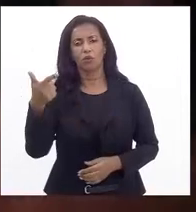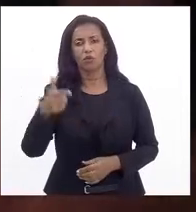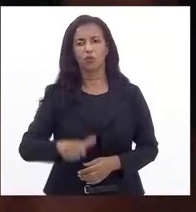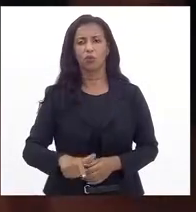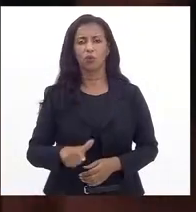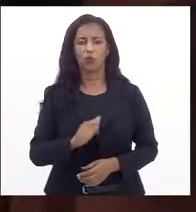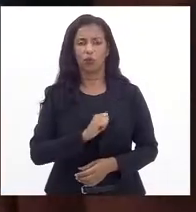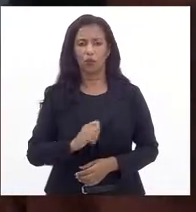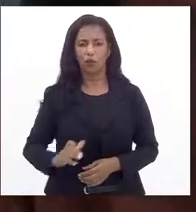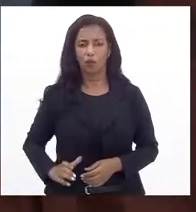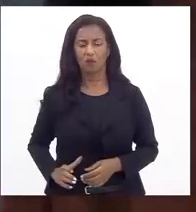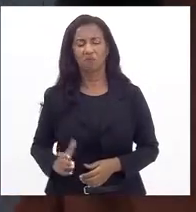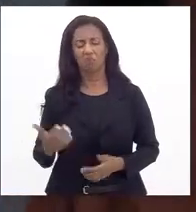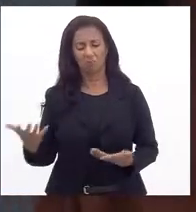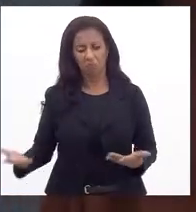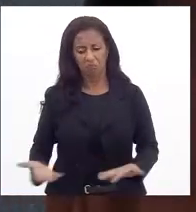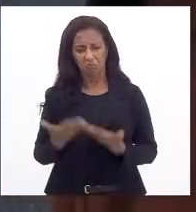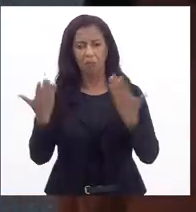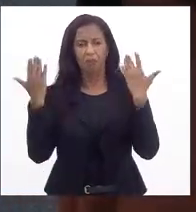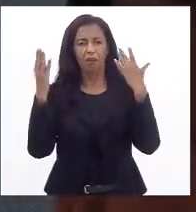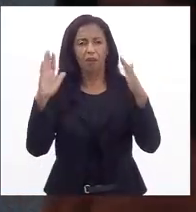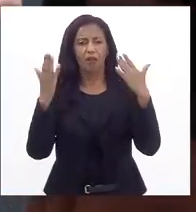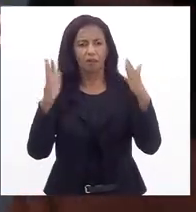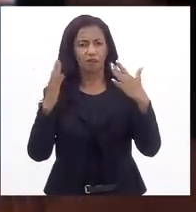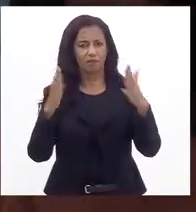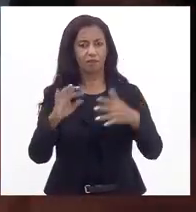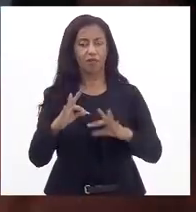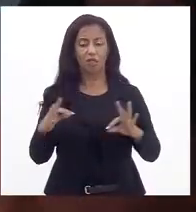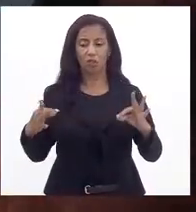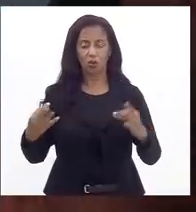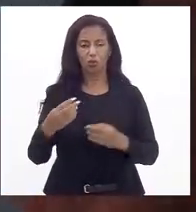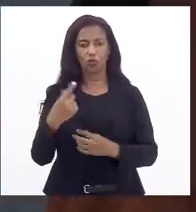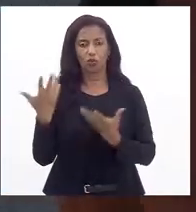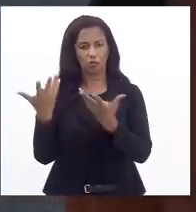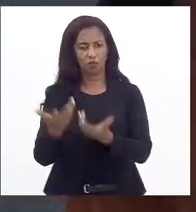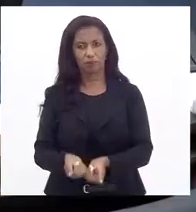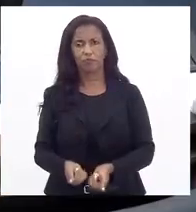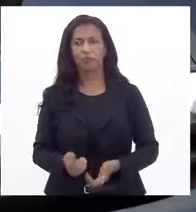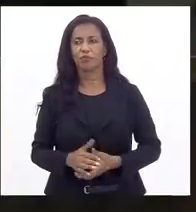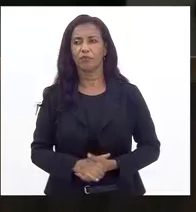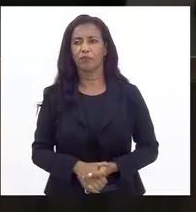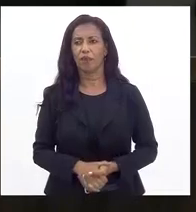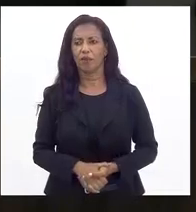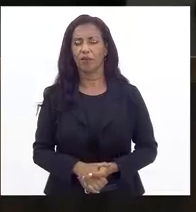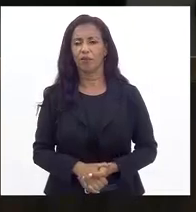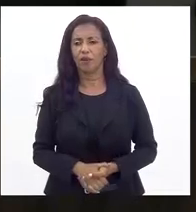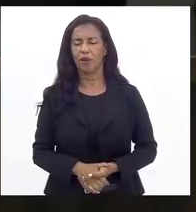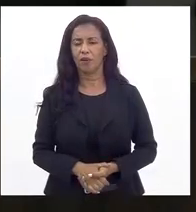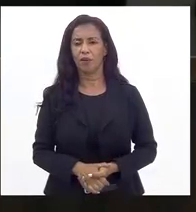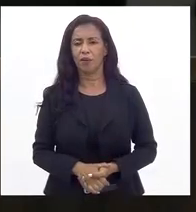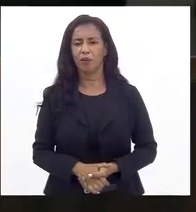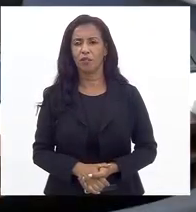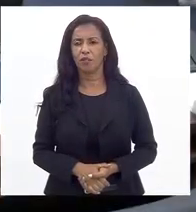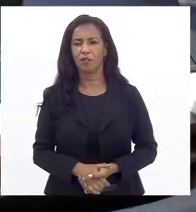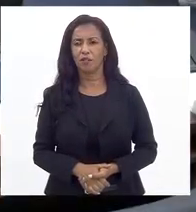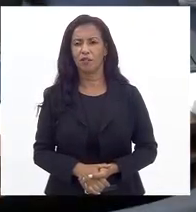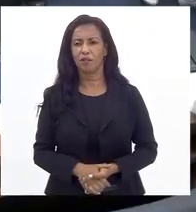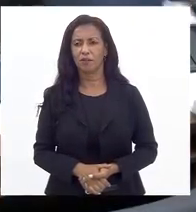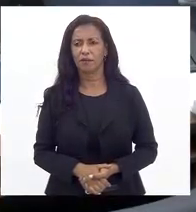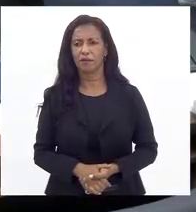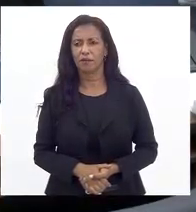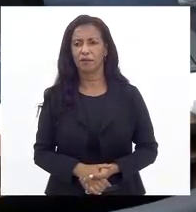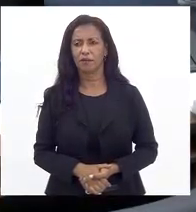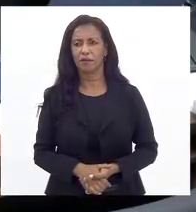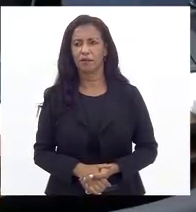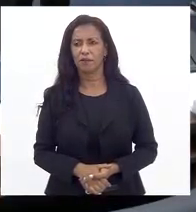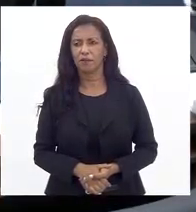vez Deputado auxiliando a bela iniciativa da sua autoria que todos nós acolhemos e aprovamos obrigado tá da tia Ju